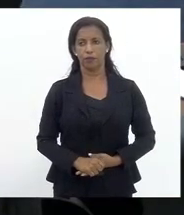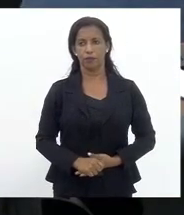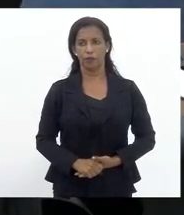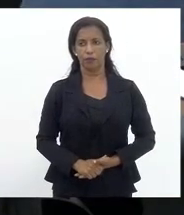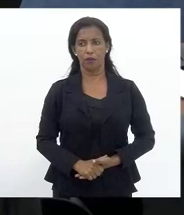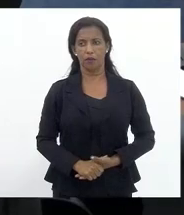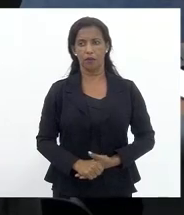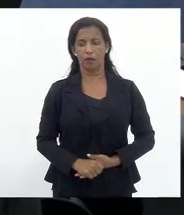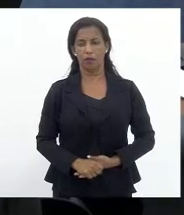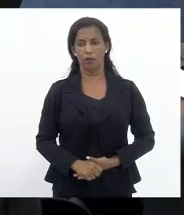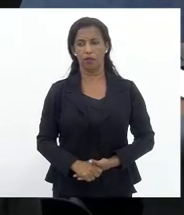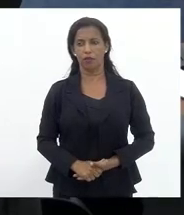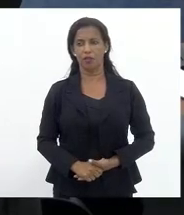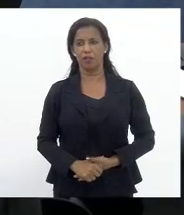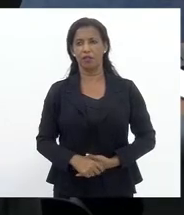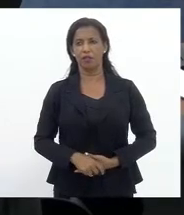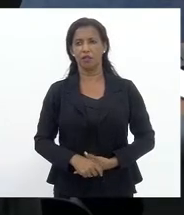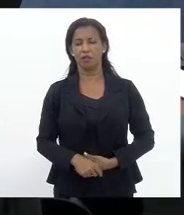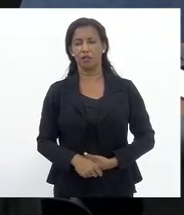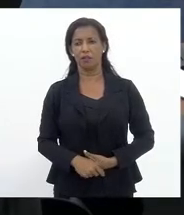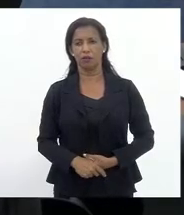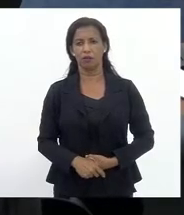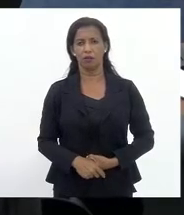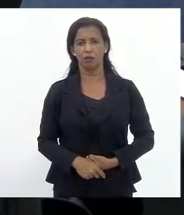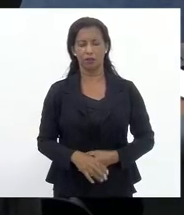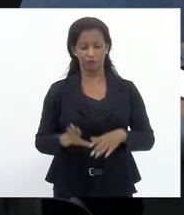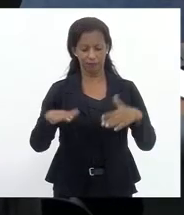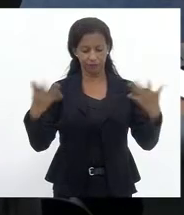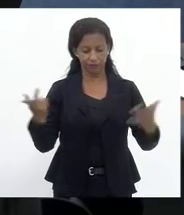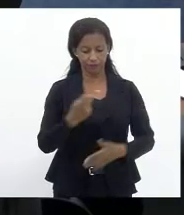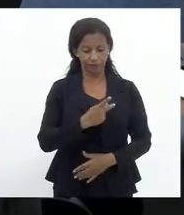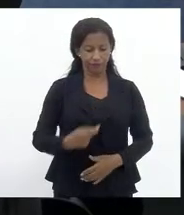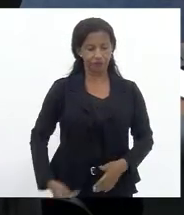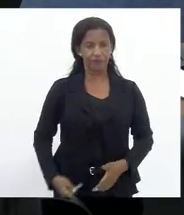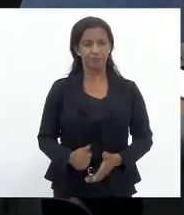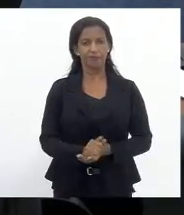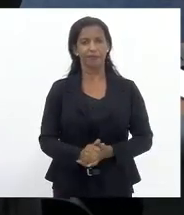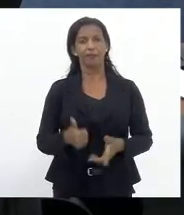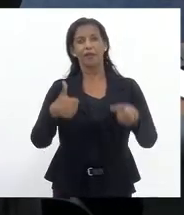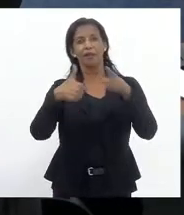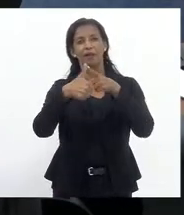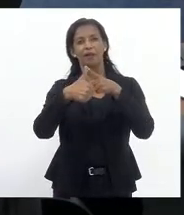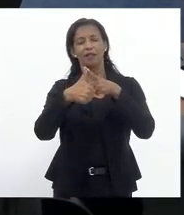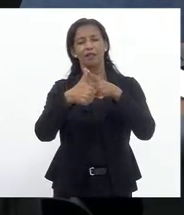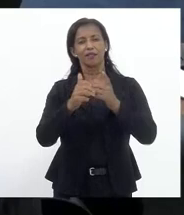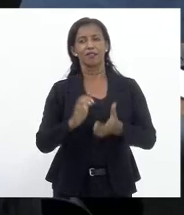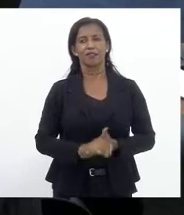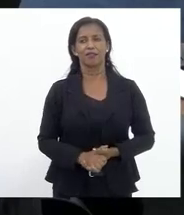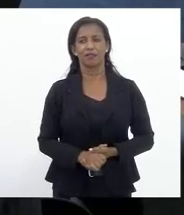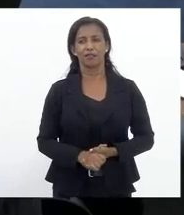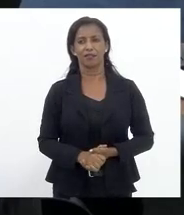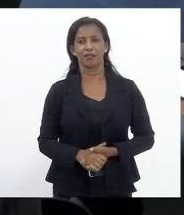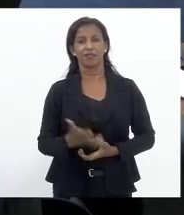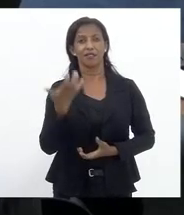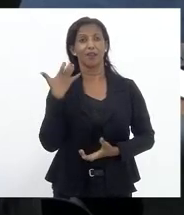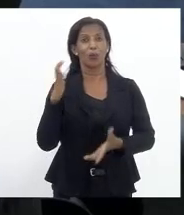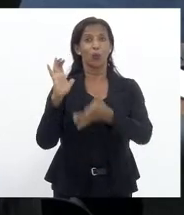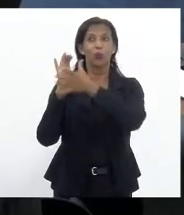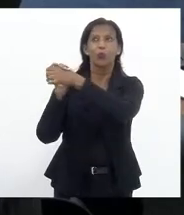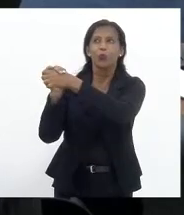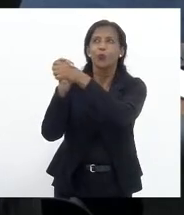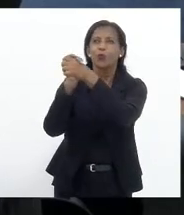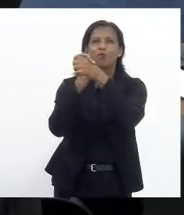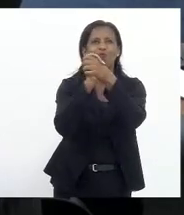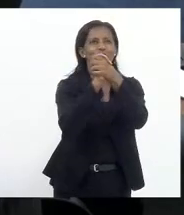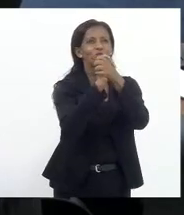Deputado Márcio, 1 minuto. Senhor presidente, primeiramente eu gostaria de cumprimentar todos